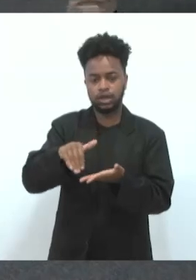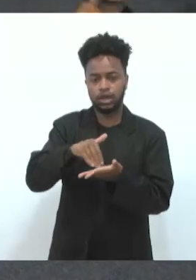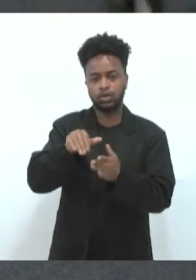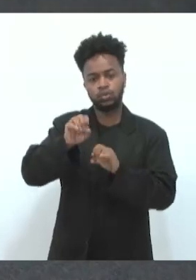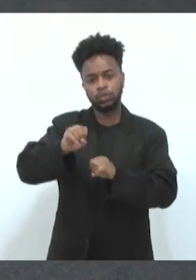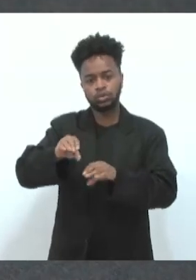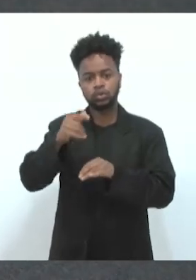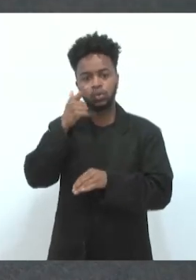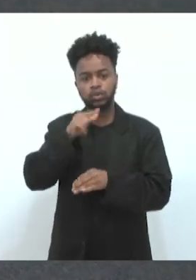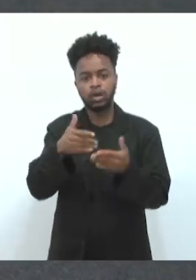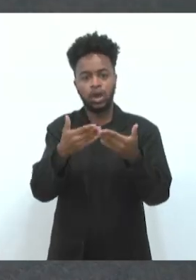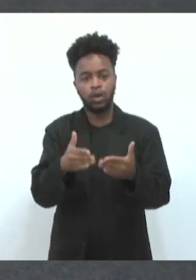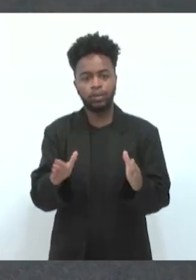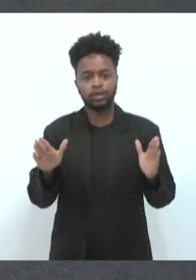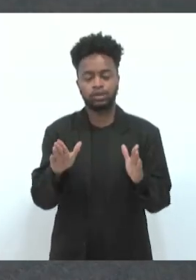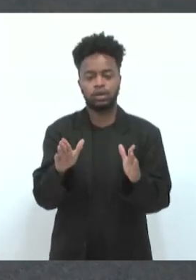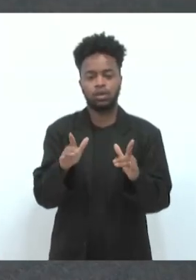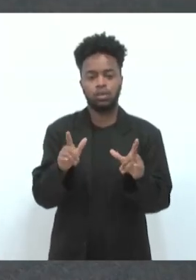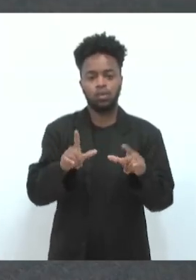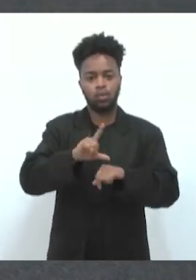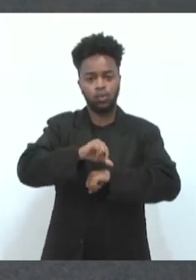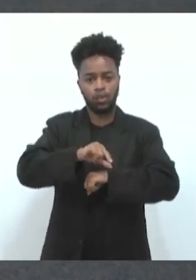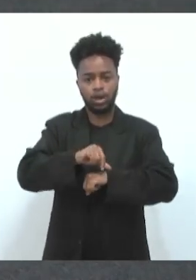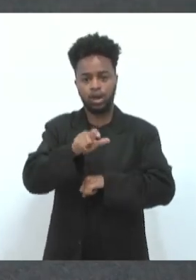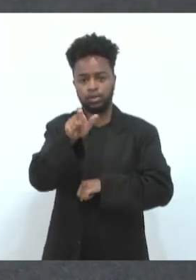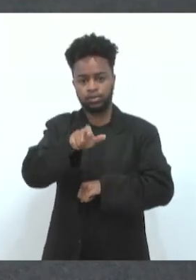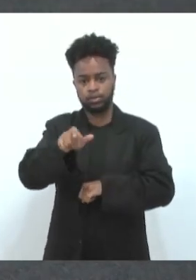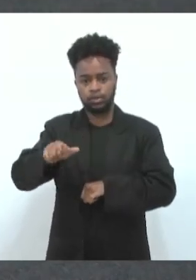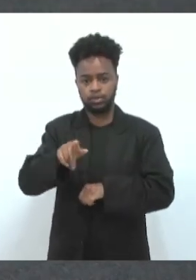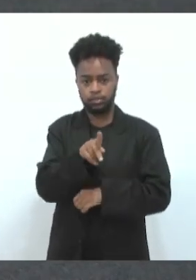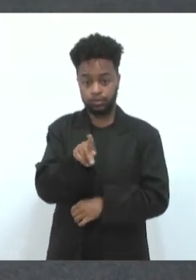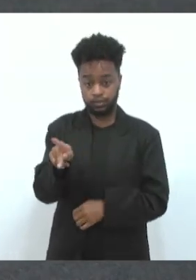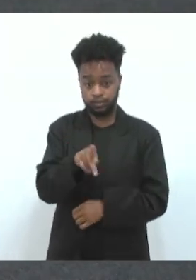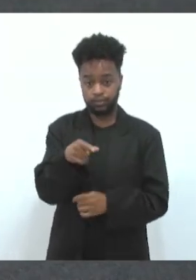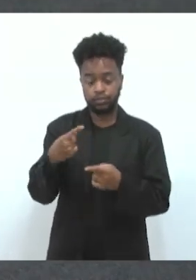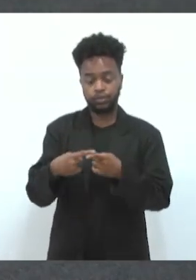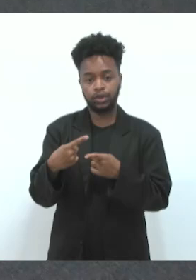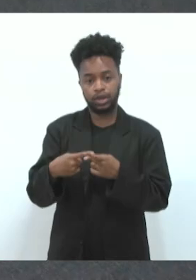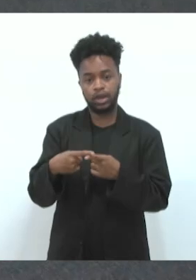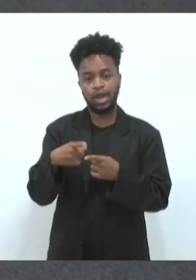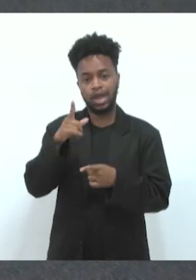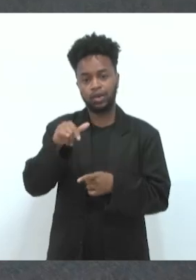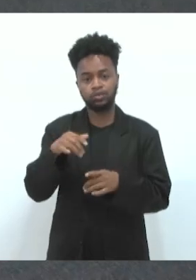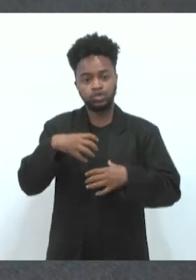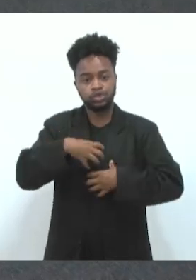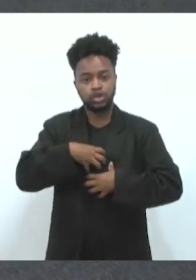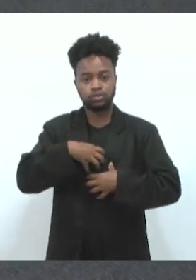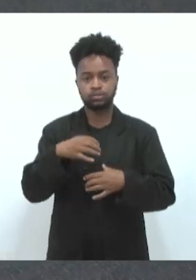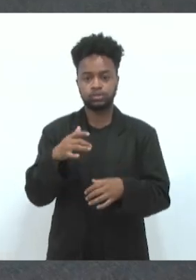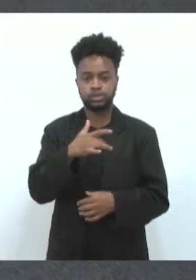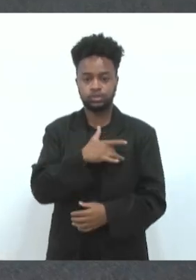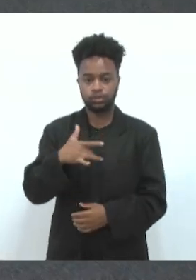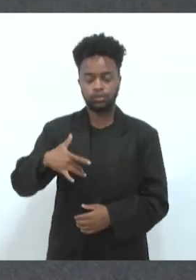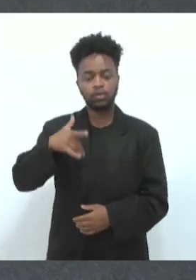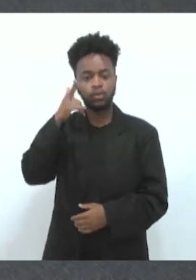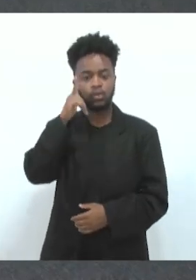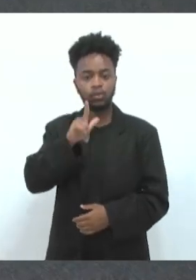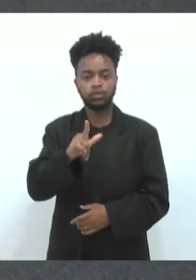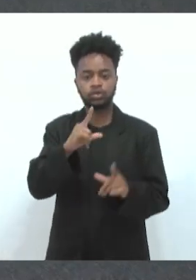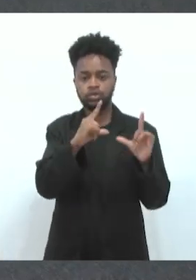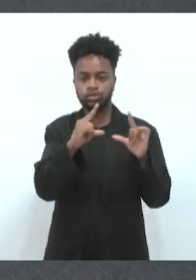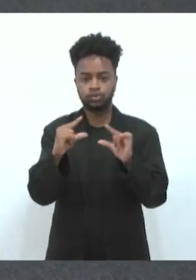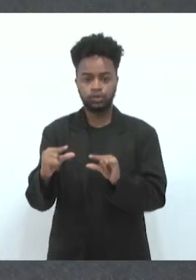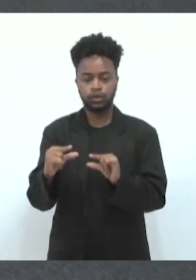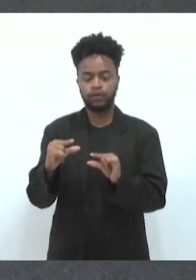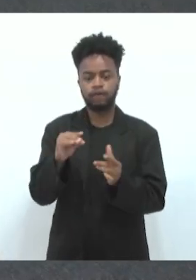de ampliação da carga horária dos professores. Essa é uma forma saudável de reduzir o déficit